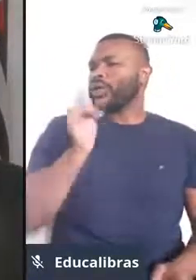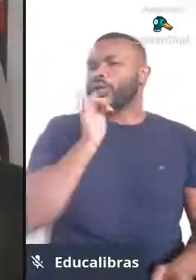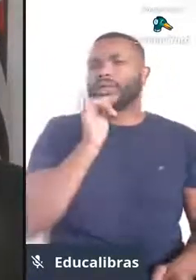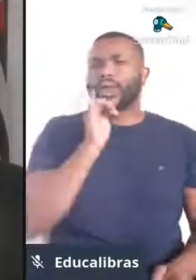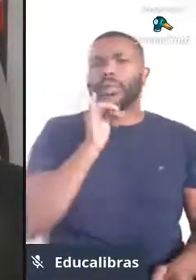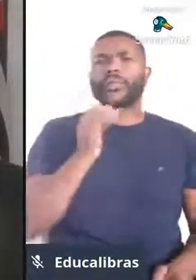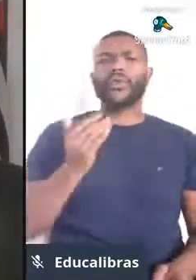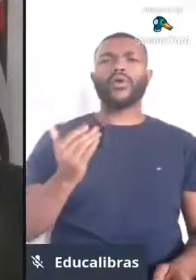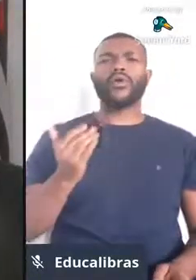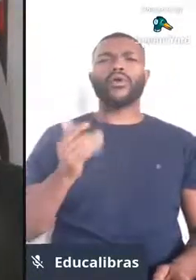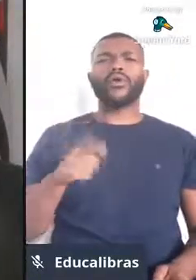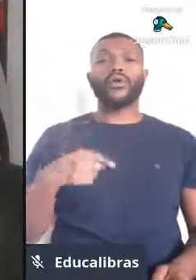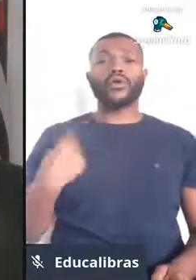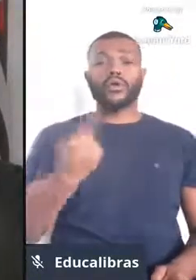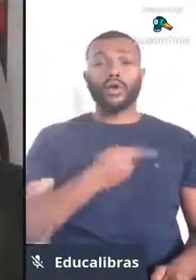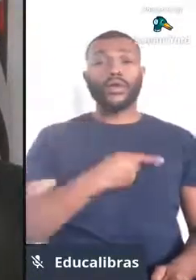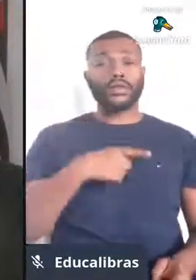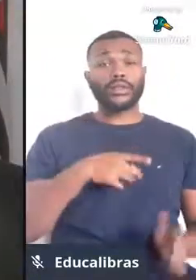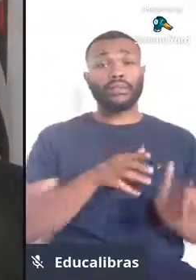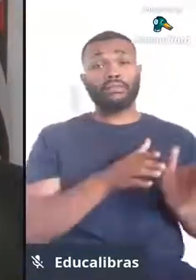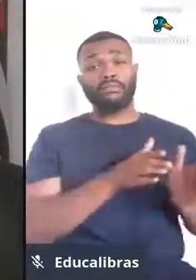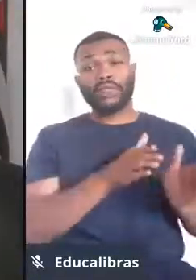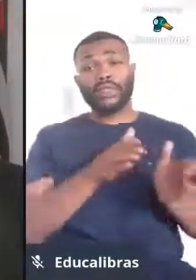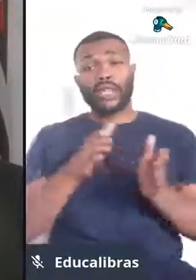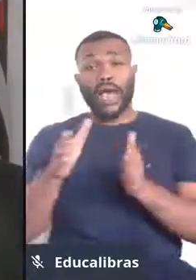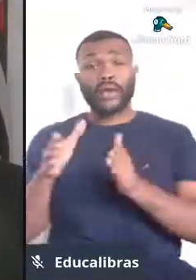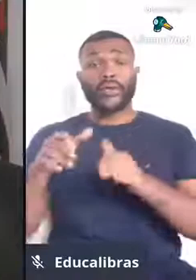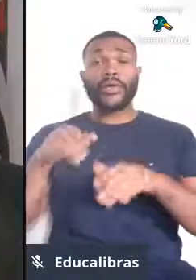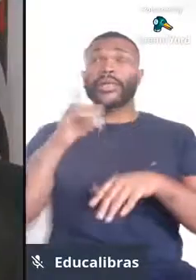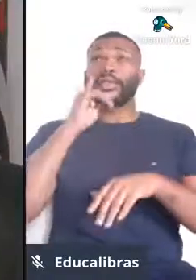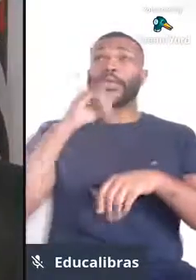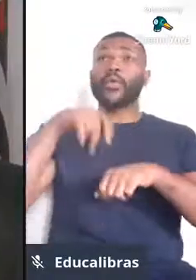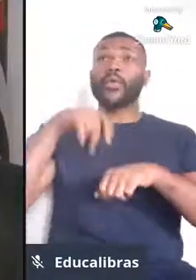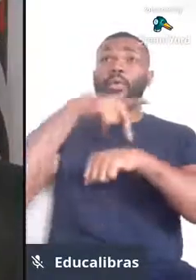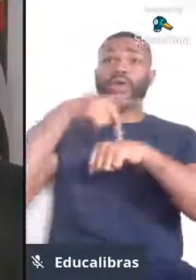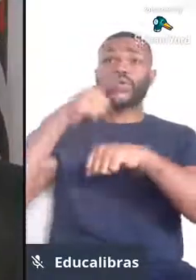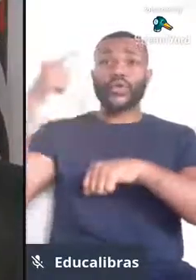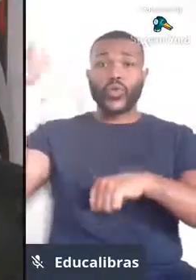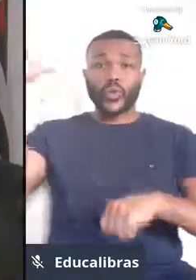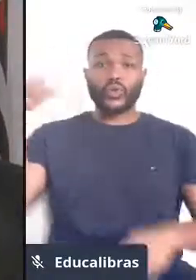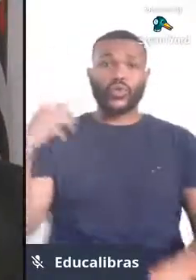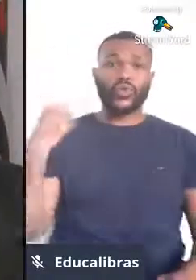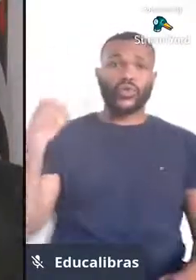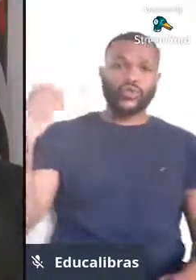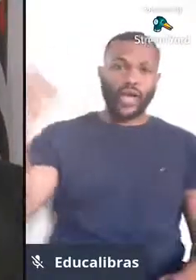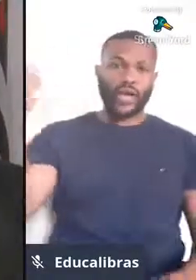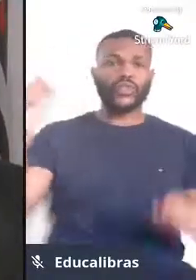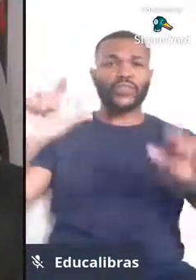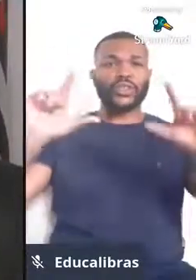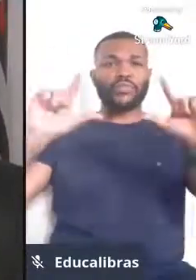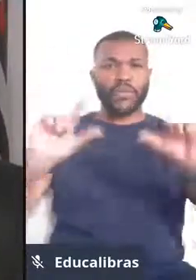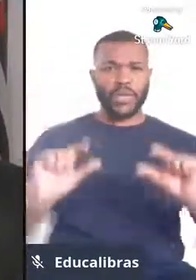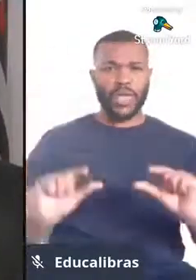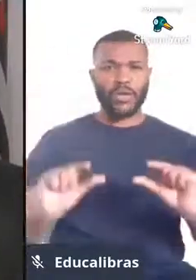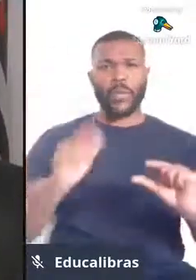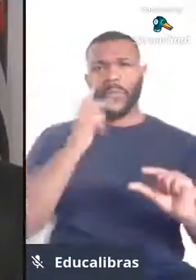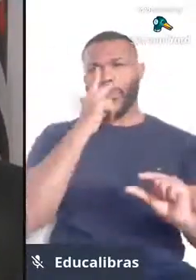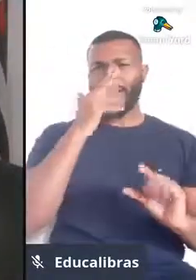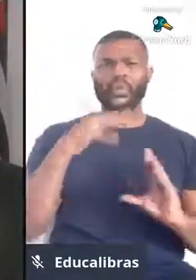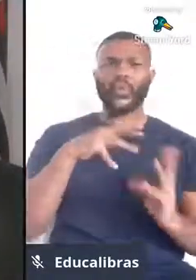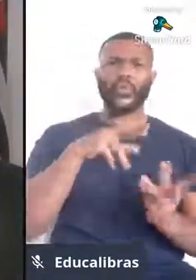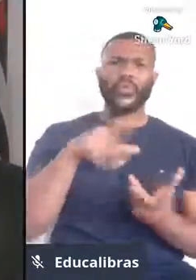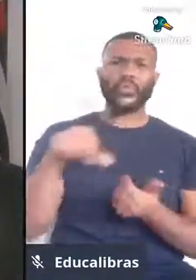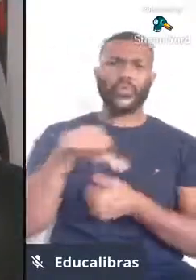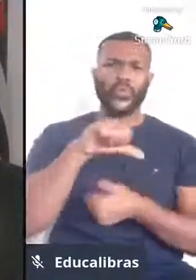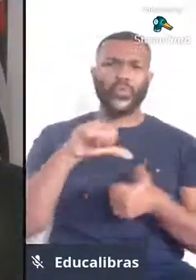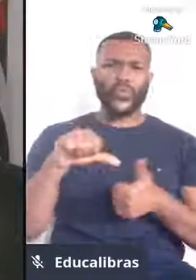nós vamos ter um cenário de menos viagens internacionais, ou seja, o mundo vai mudar um pouco